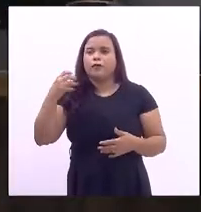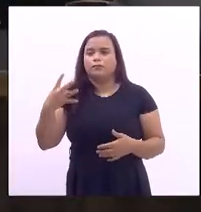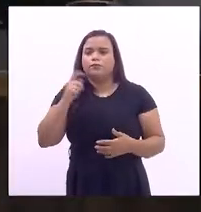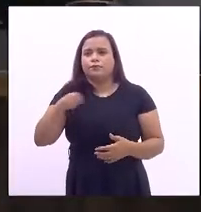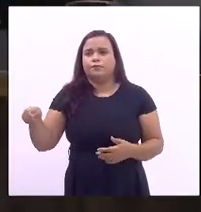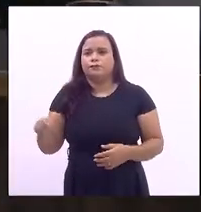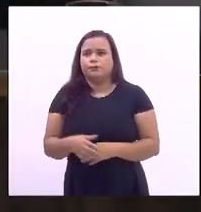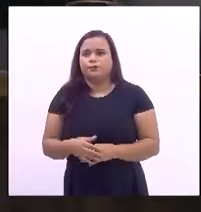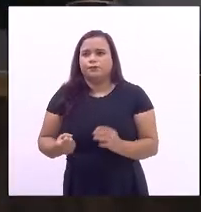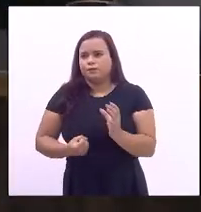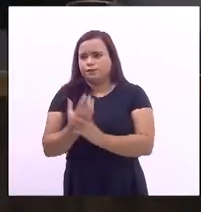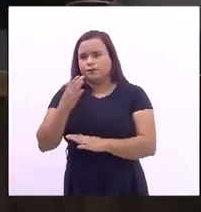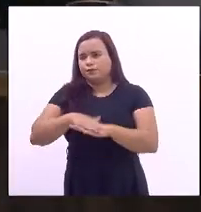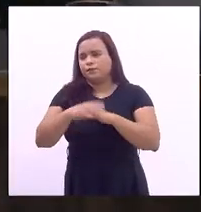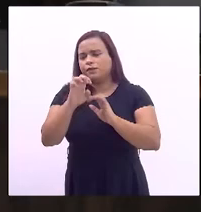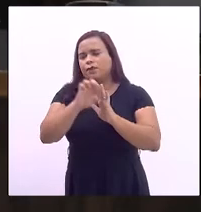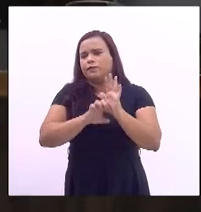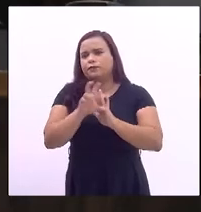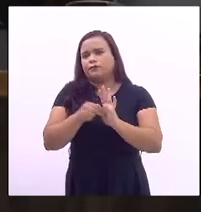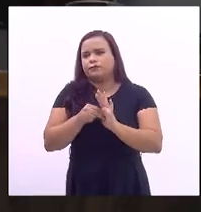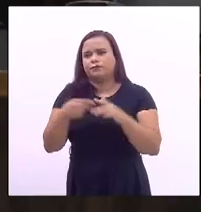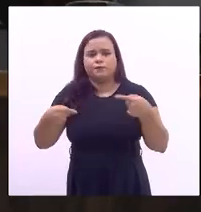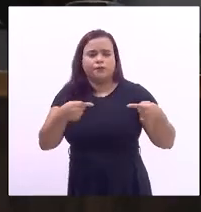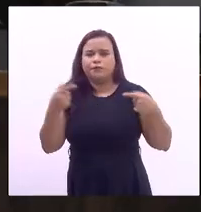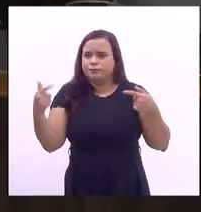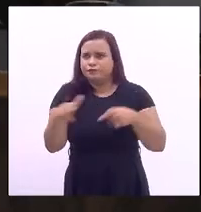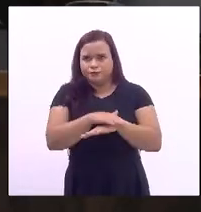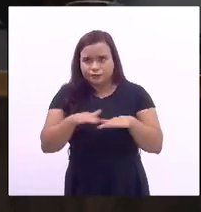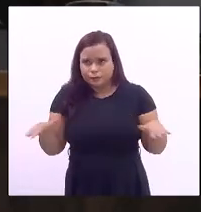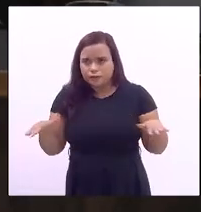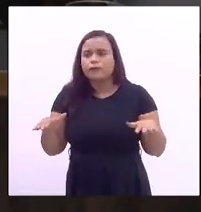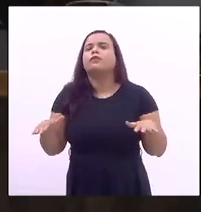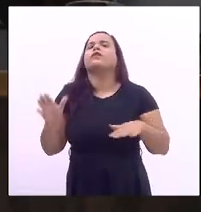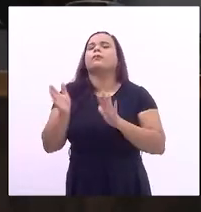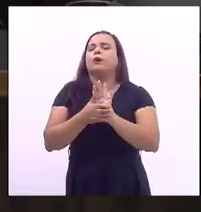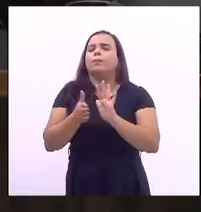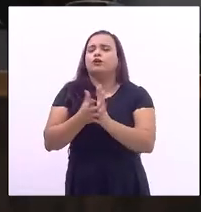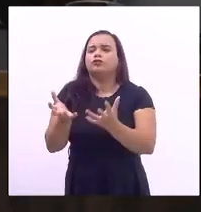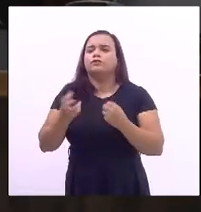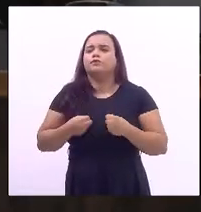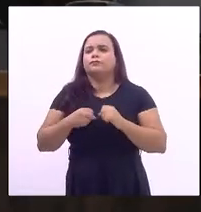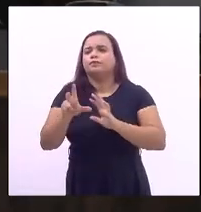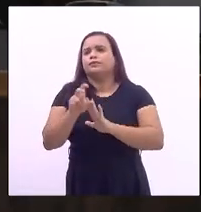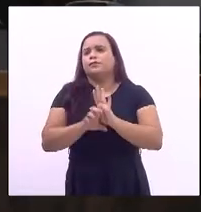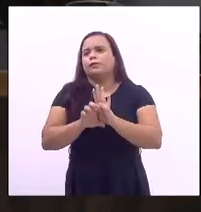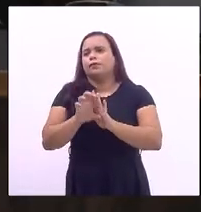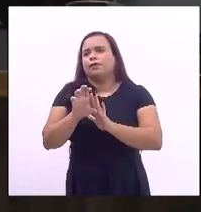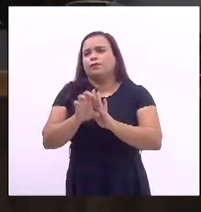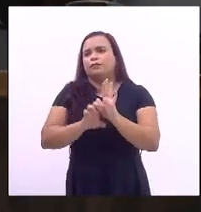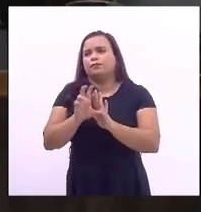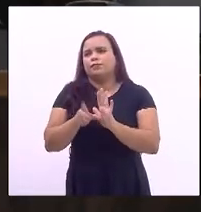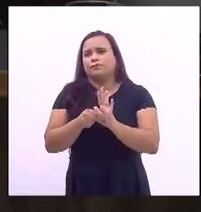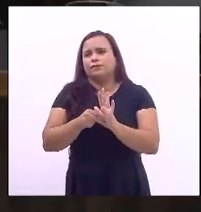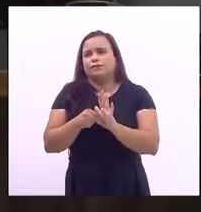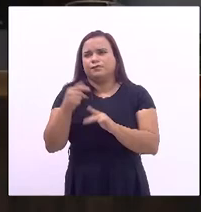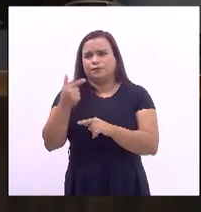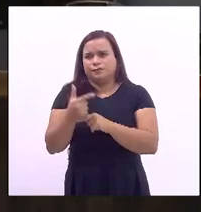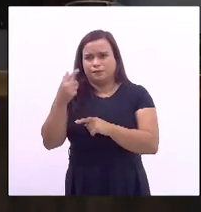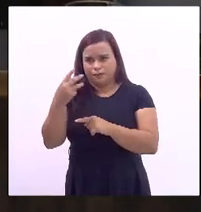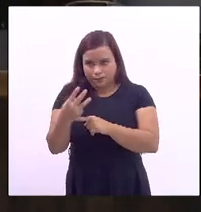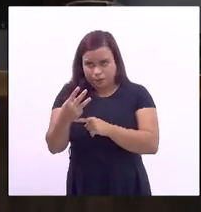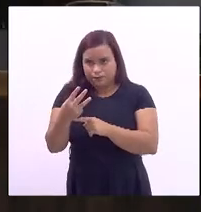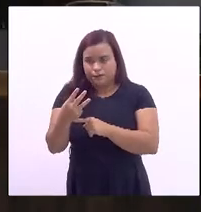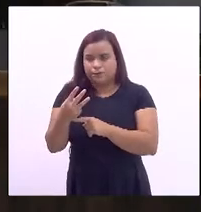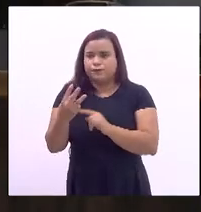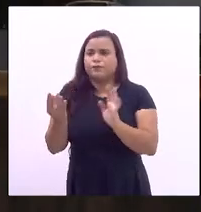não havendo Quem Queira discutir Cerrado a discussão presente proposta receber o 20 23